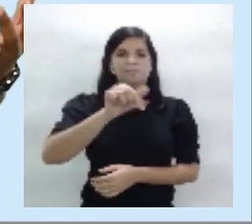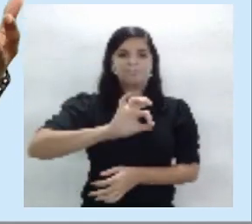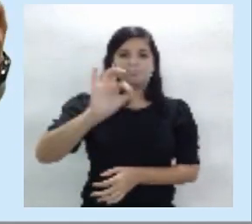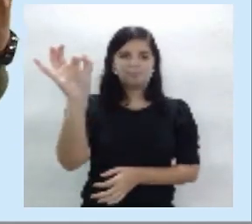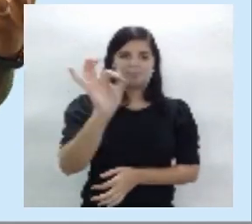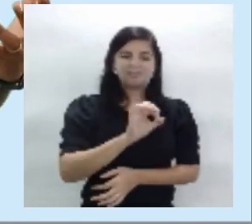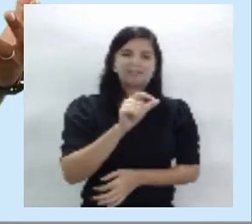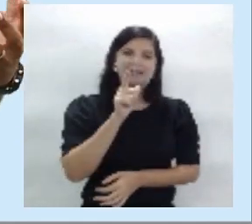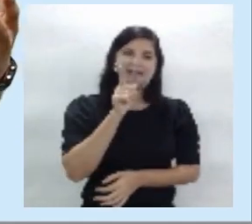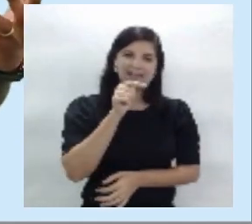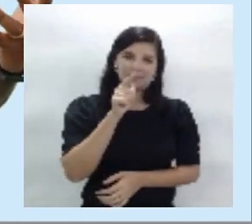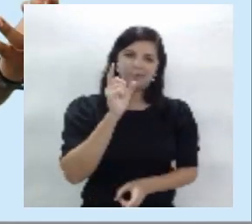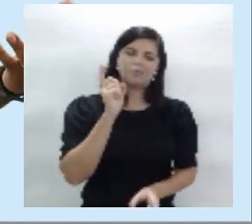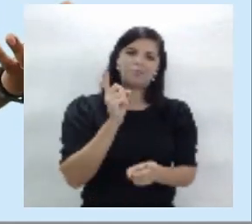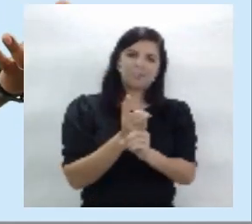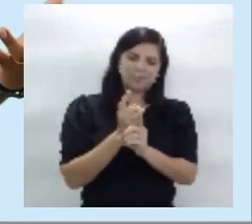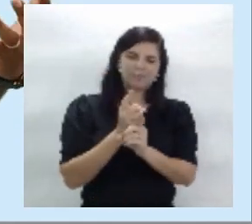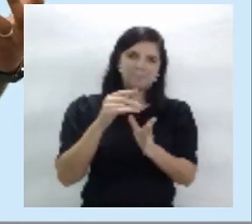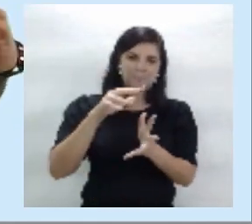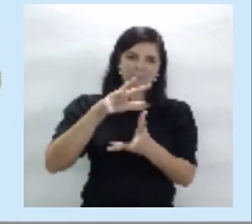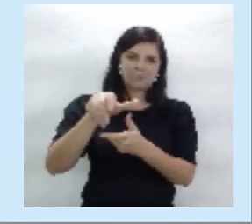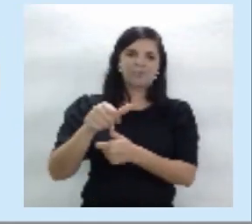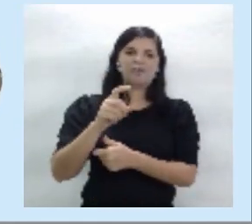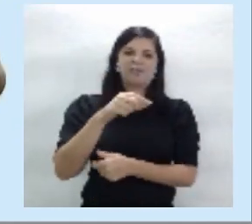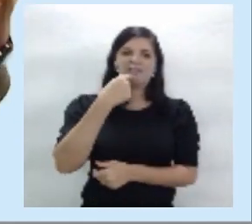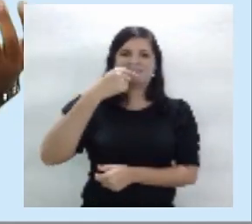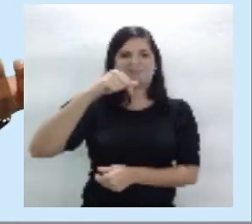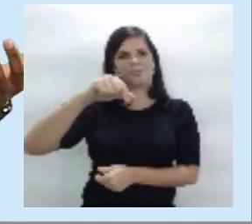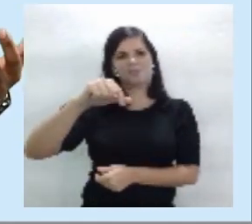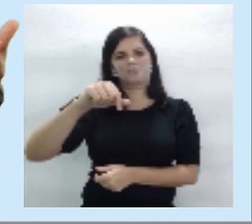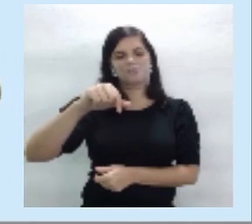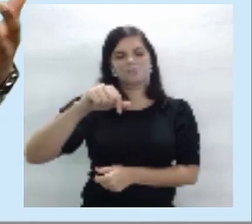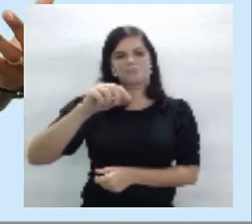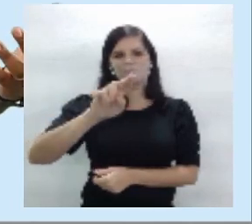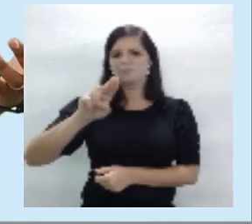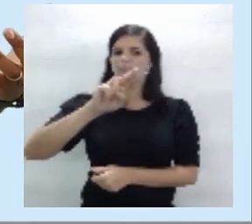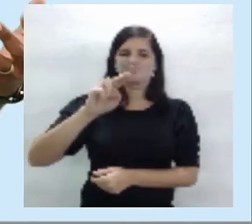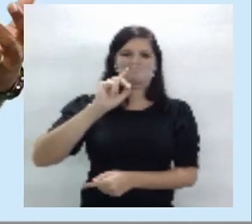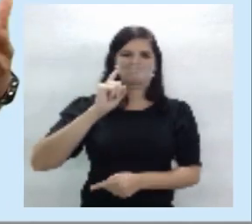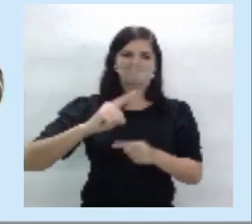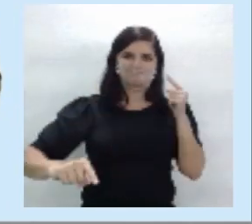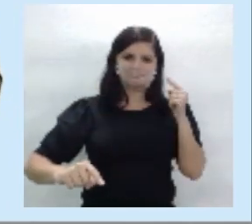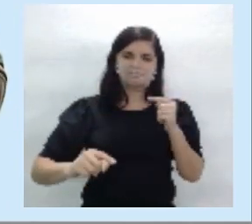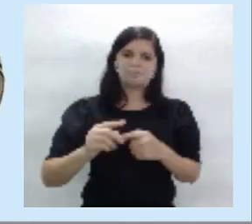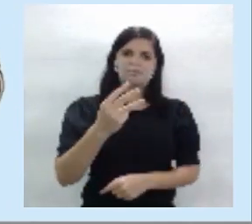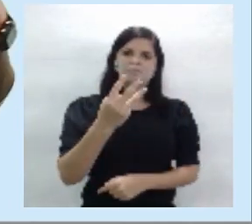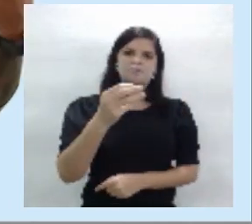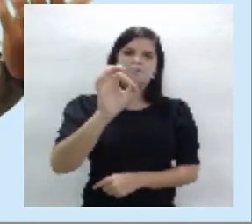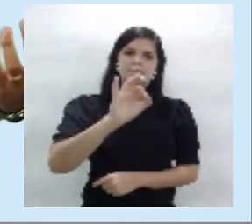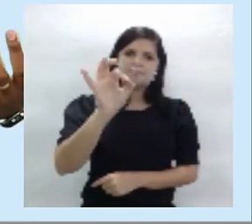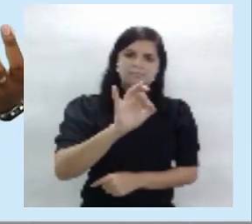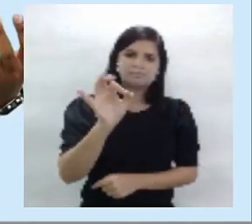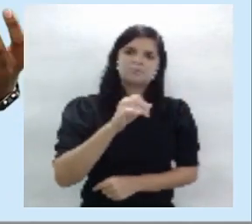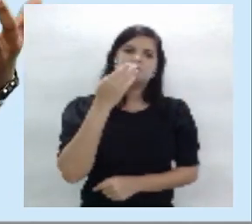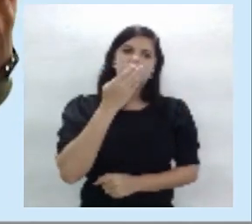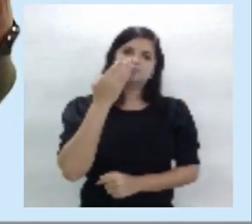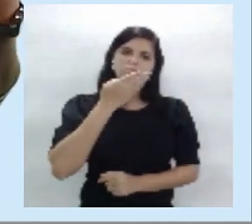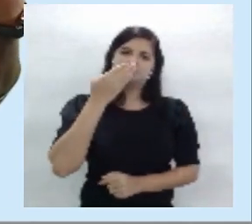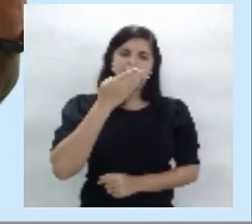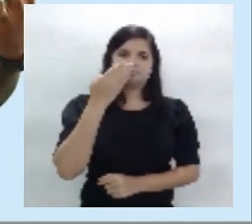da água disponível é água salgada, imprópria para o nosso consumo, e 3% se concentra em água